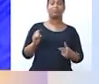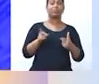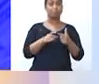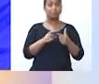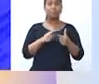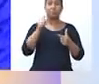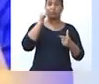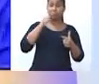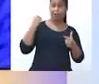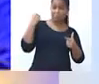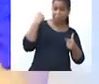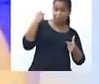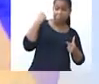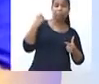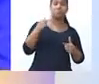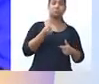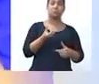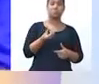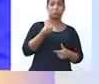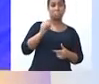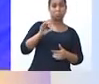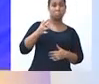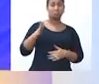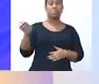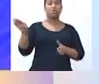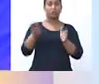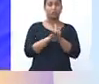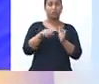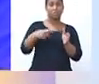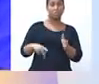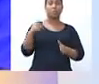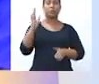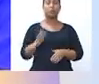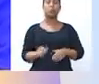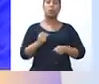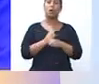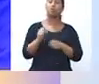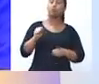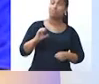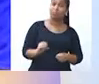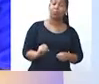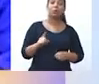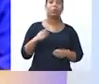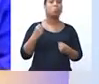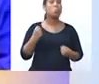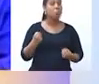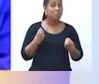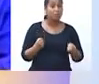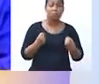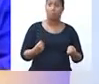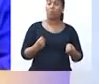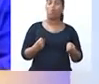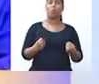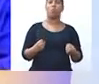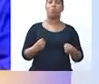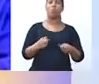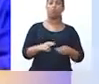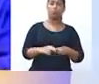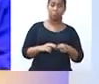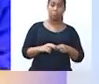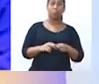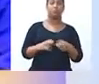do feminismo, que foi nos anos 60 no mundo, mas que chega no Brasil nos anos 80, ela era muito forte, principalmente com a